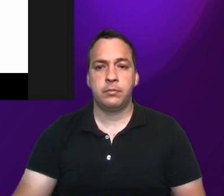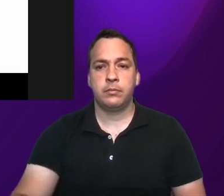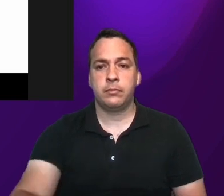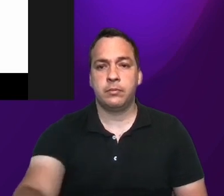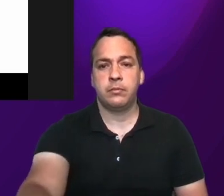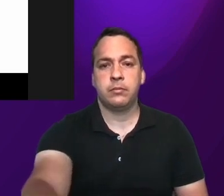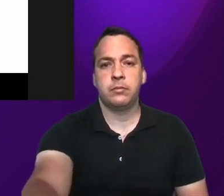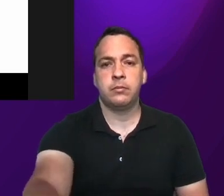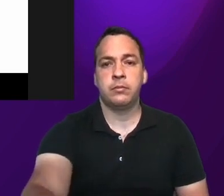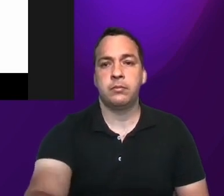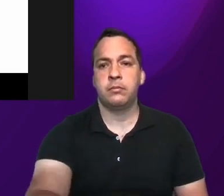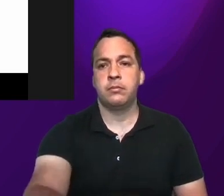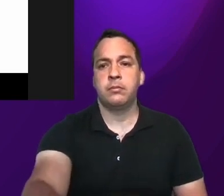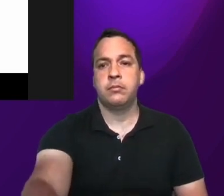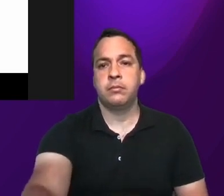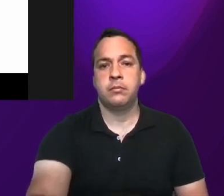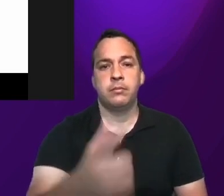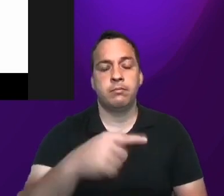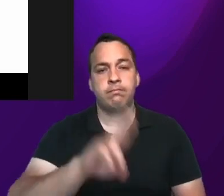mais frequência